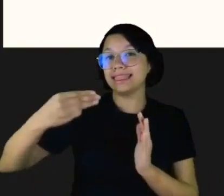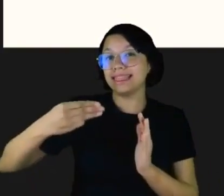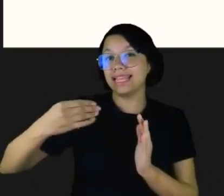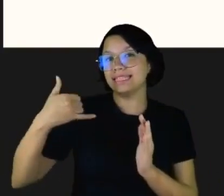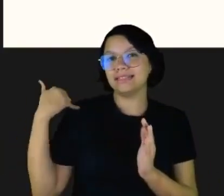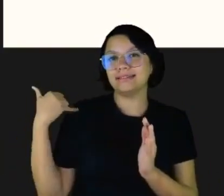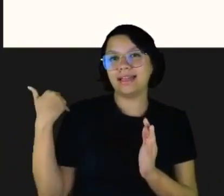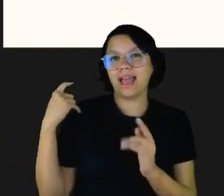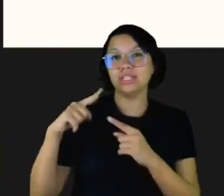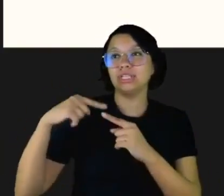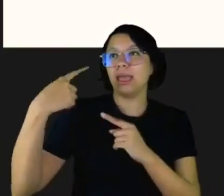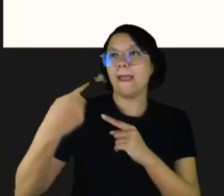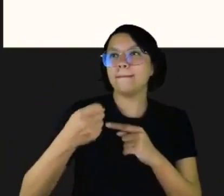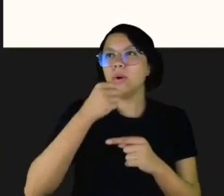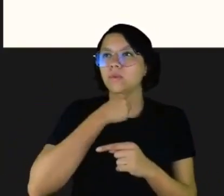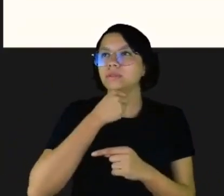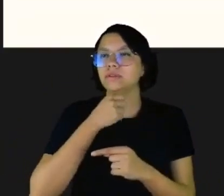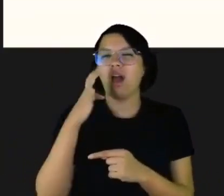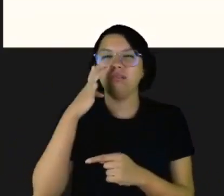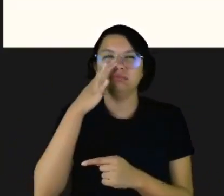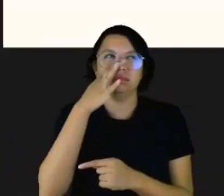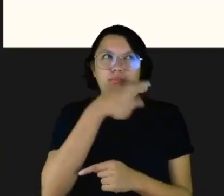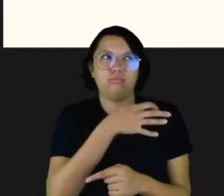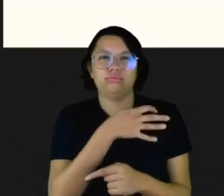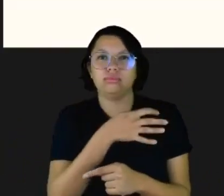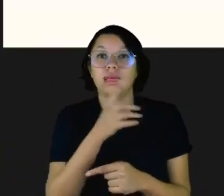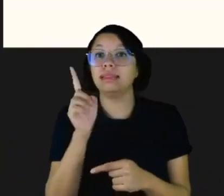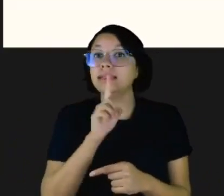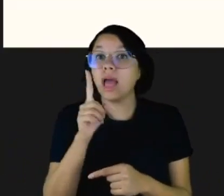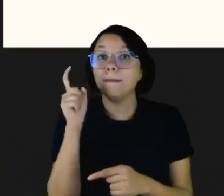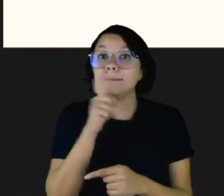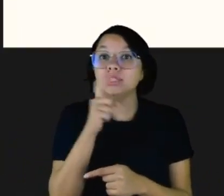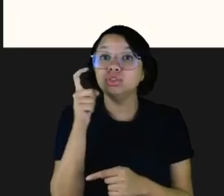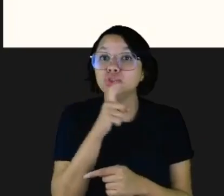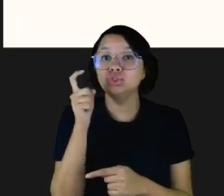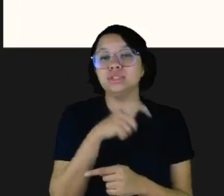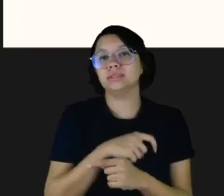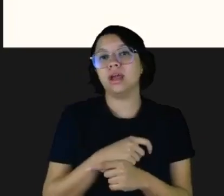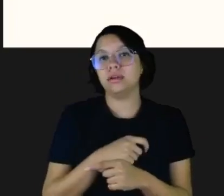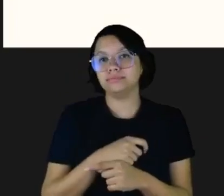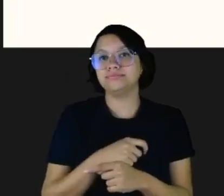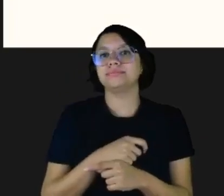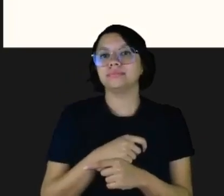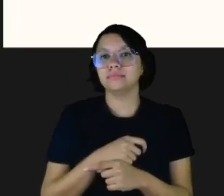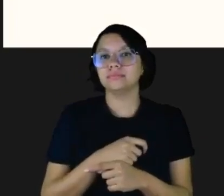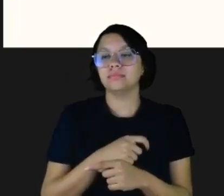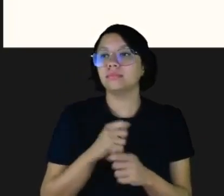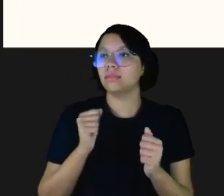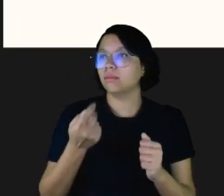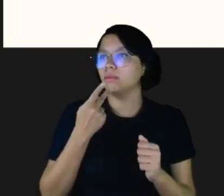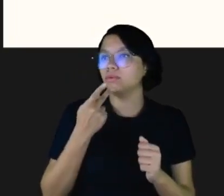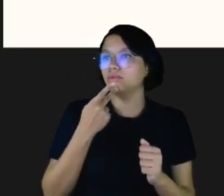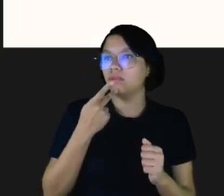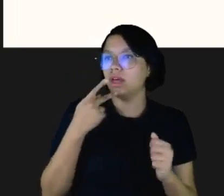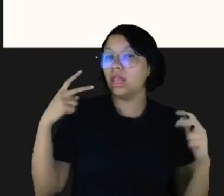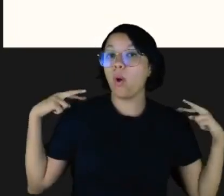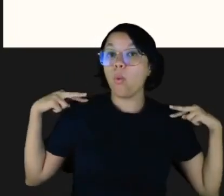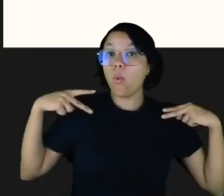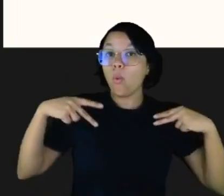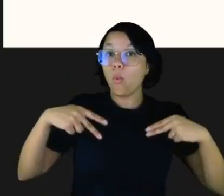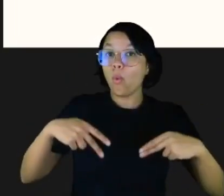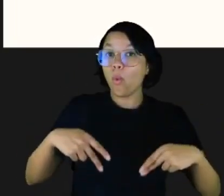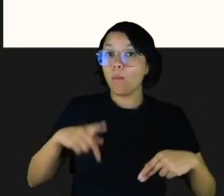depois que fica idoso, fica teimoso. Pronto, isso não é verdade. Então, nós podemos dizer, o ser humano é um